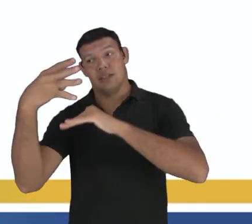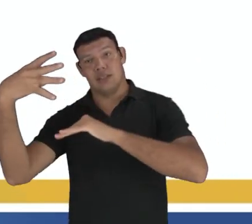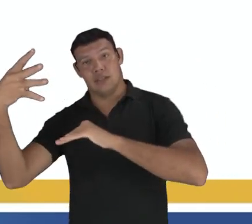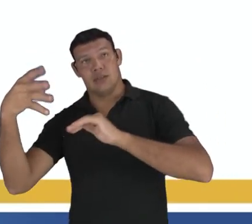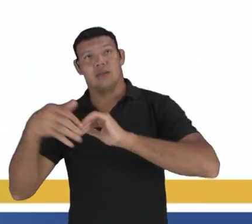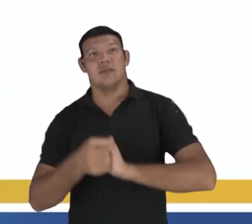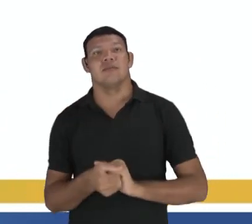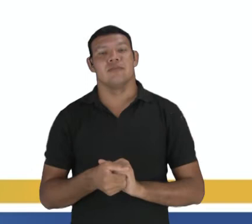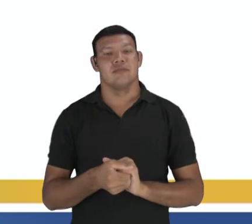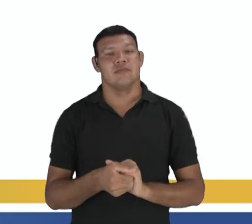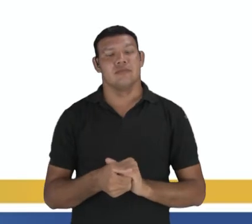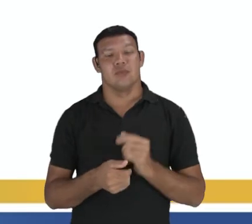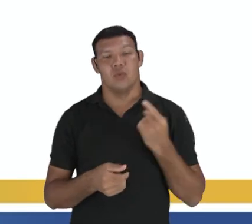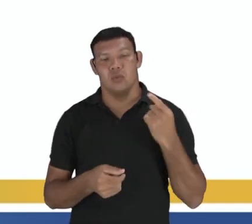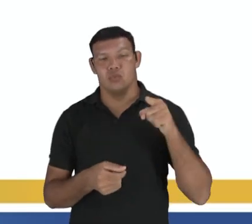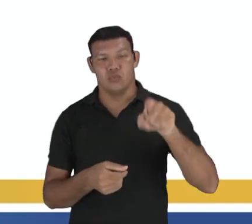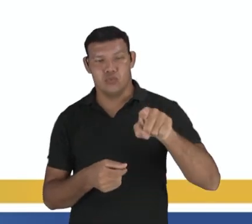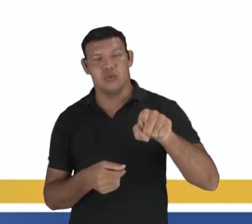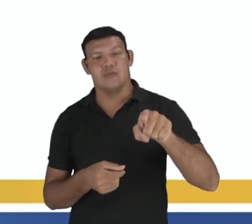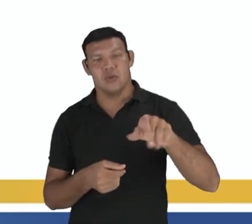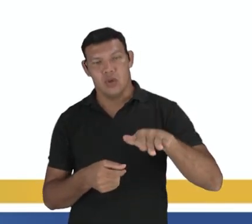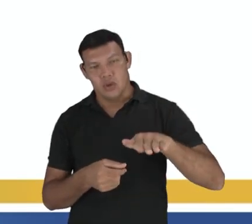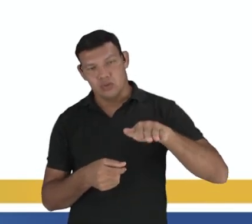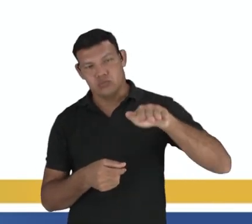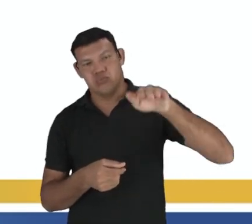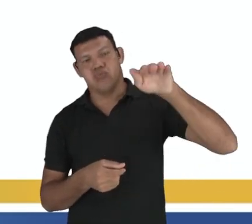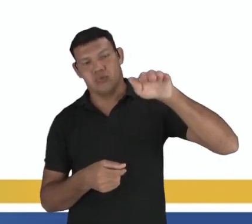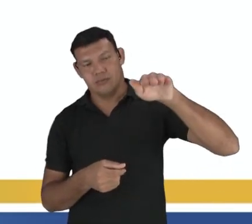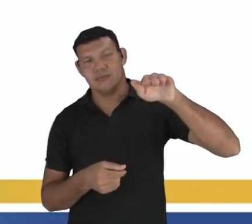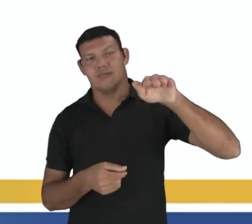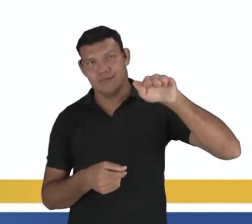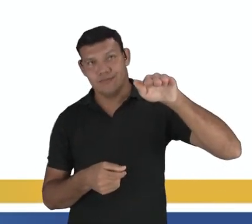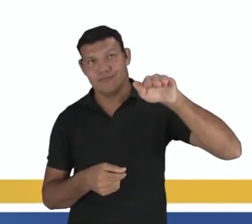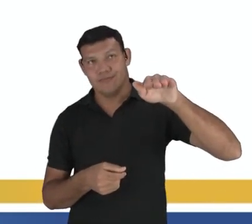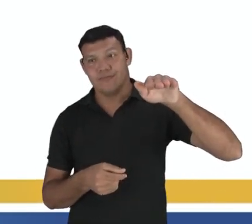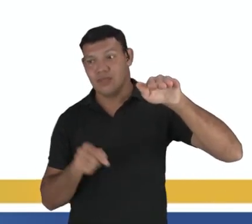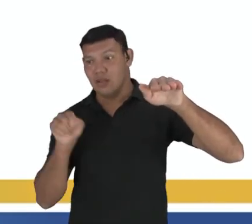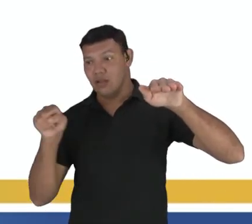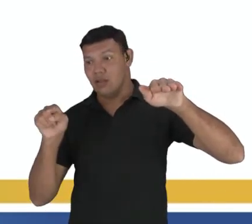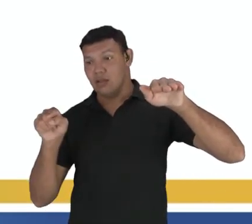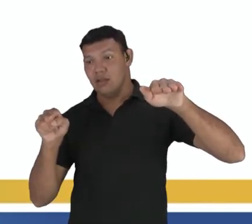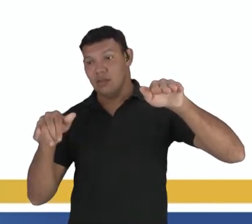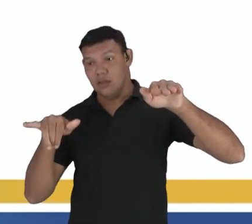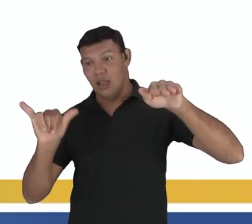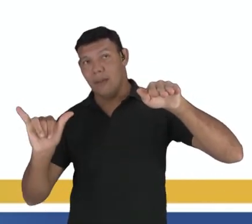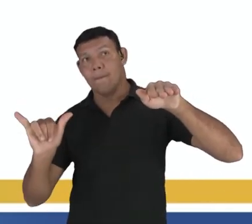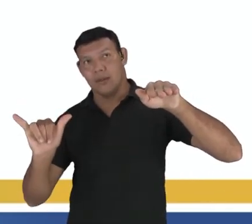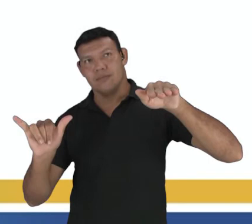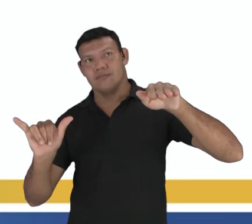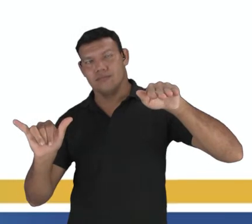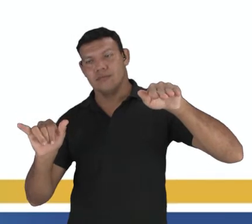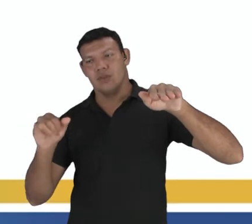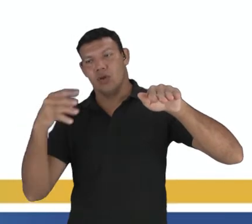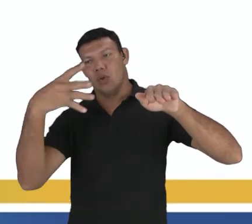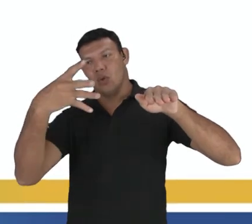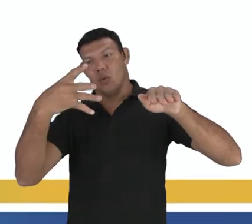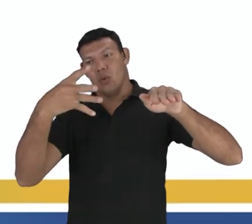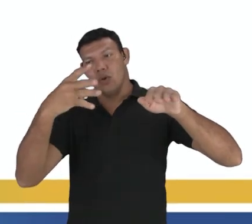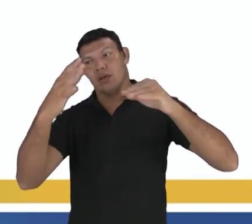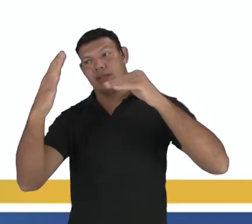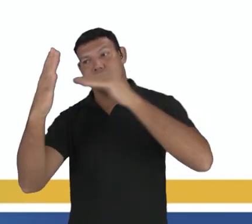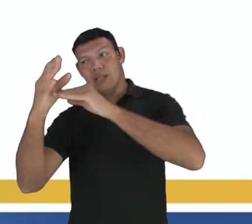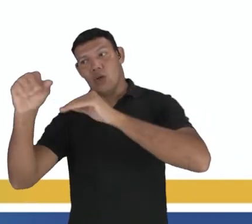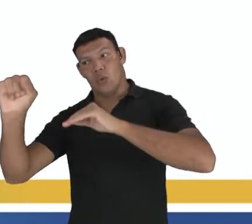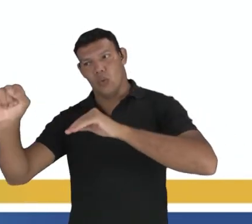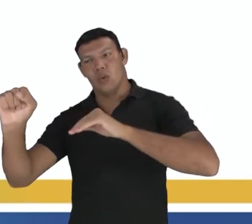a setinha crescente. Da mesma forma, vai acontecer para a grandeza y. Do 4 para o